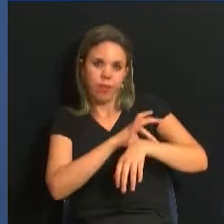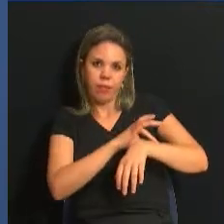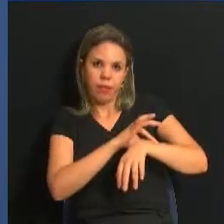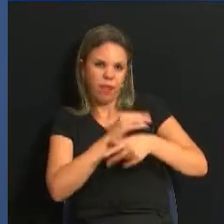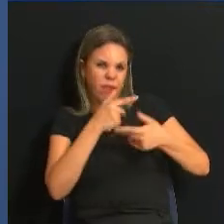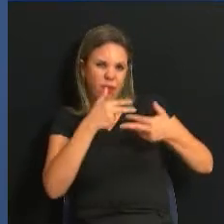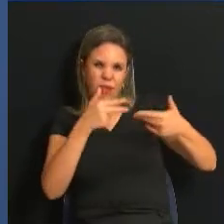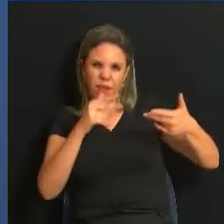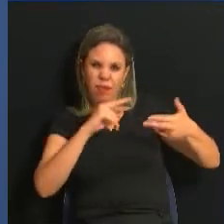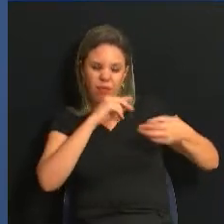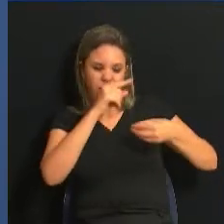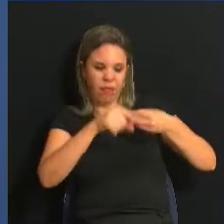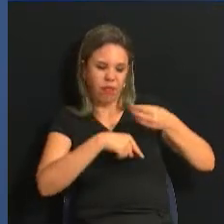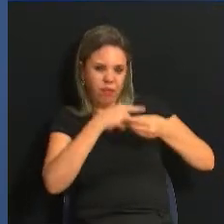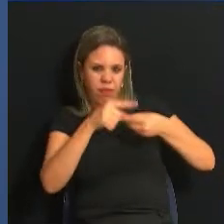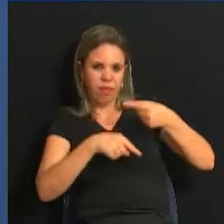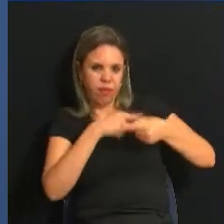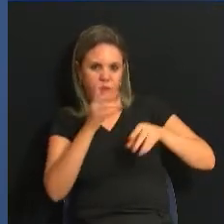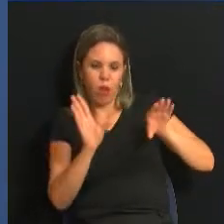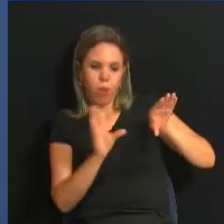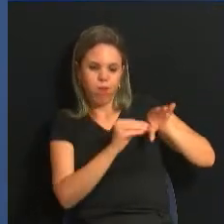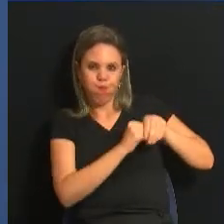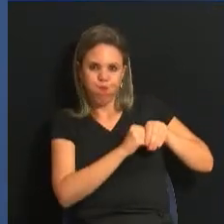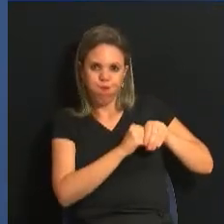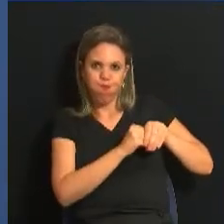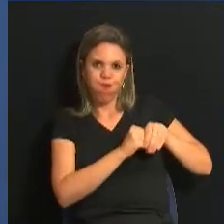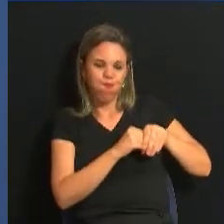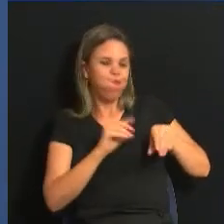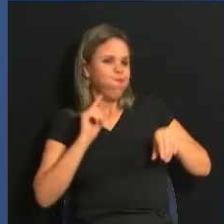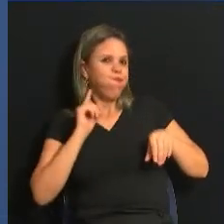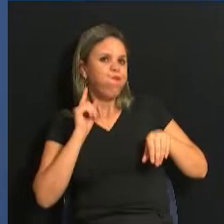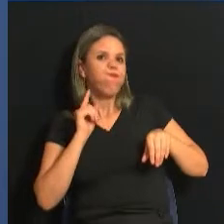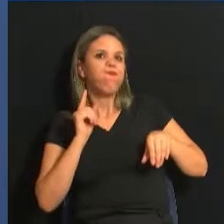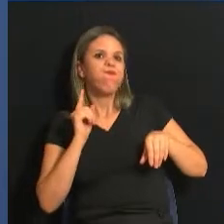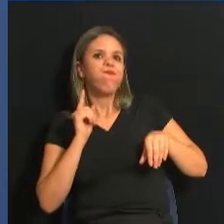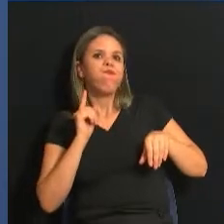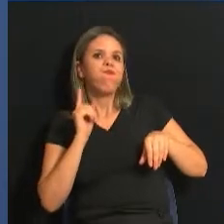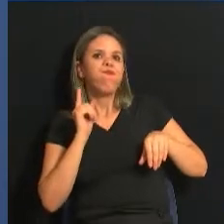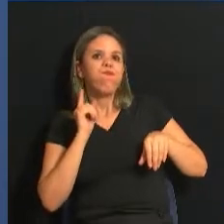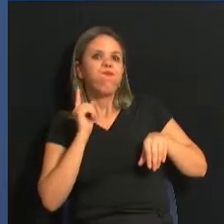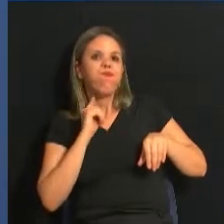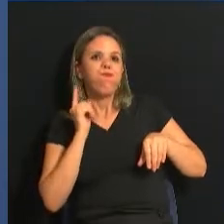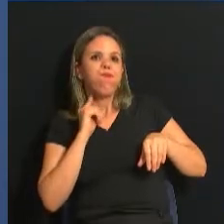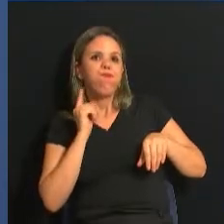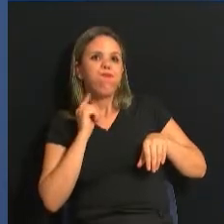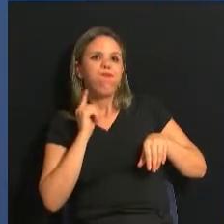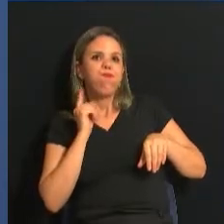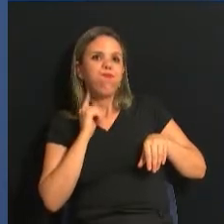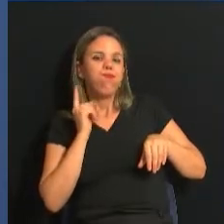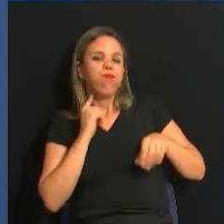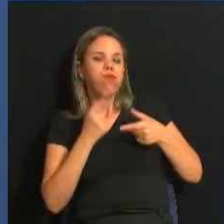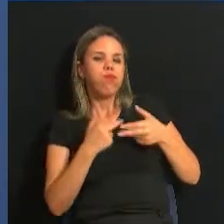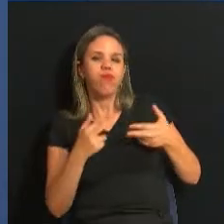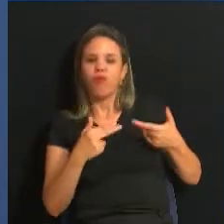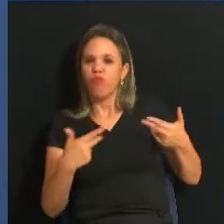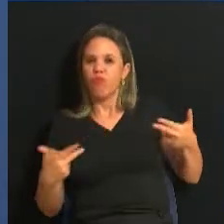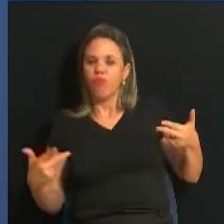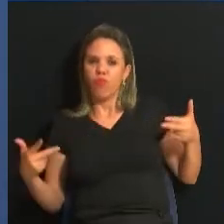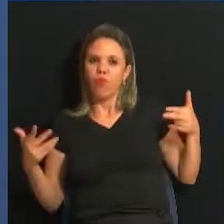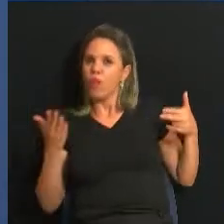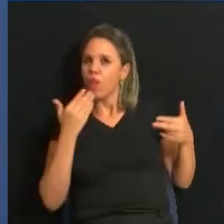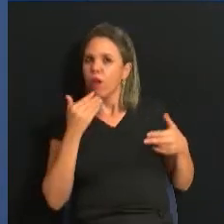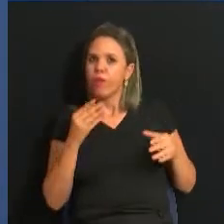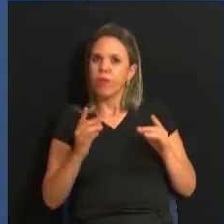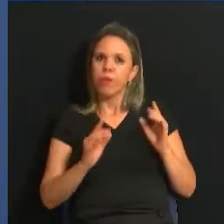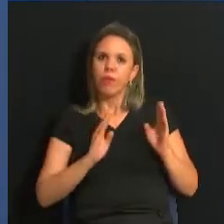rolo, torresmo recheado, torresmo mineiro, costela suína, pernil, panceta, outros alimentos nos trucks que